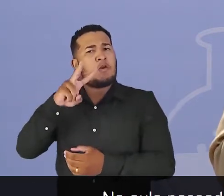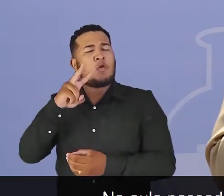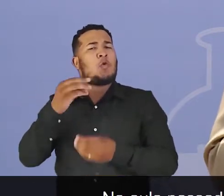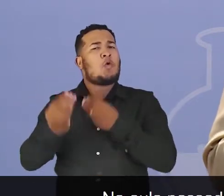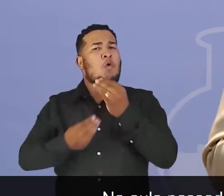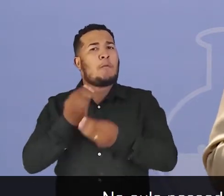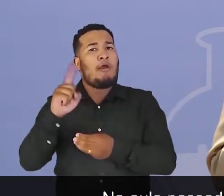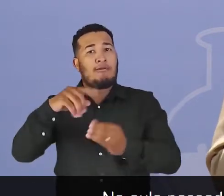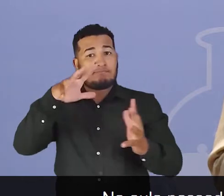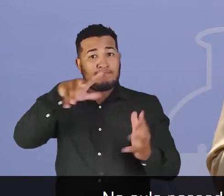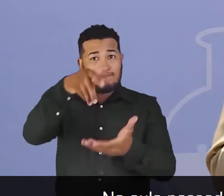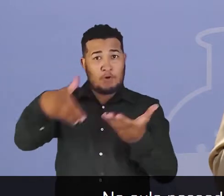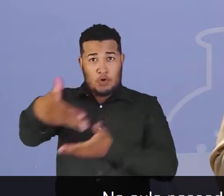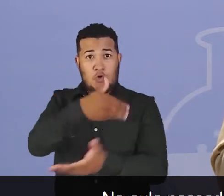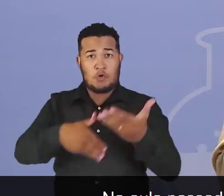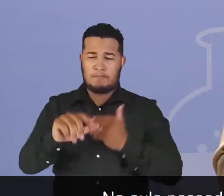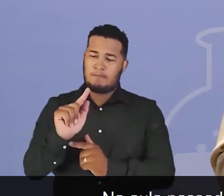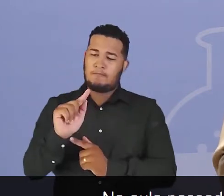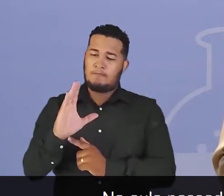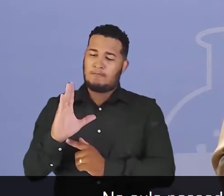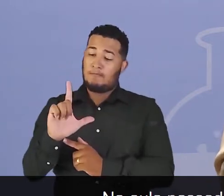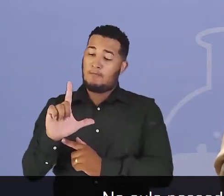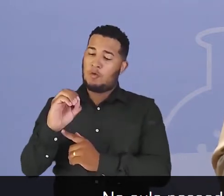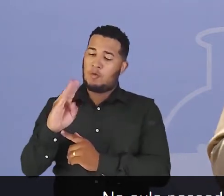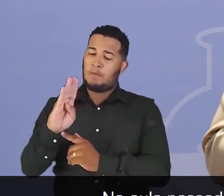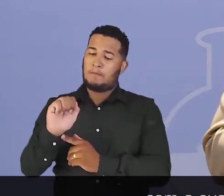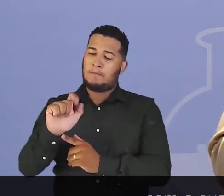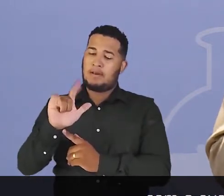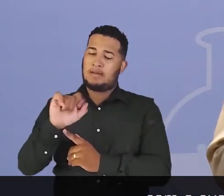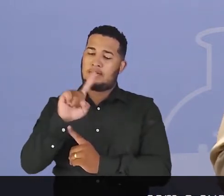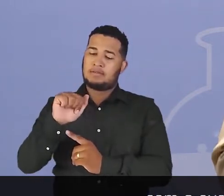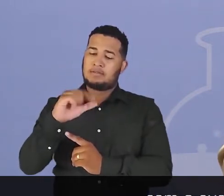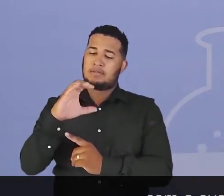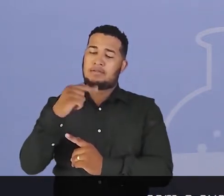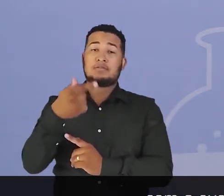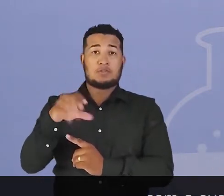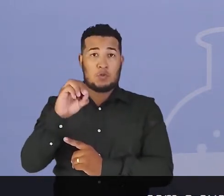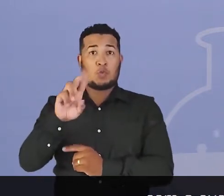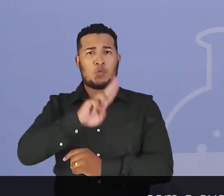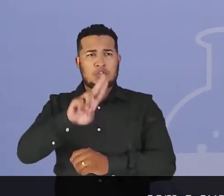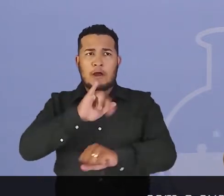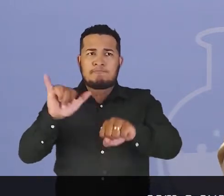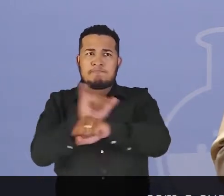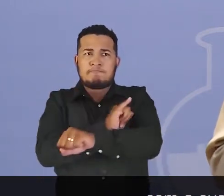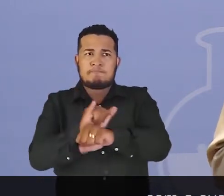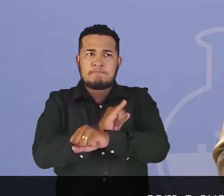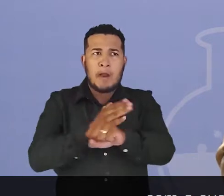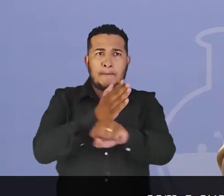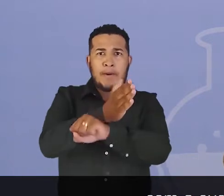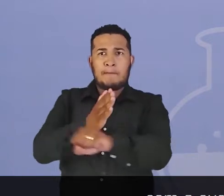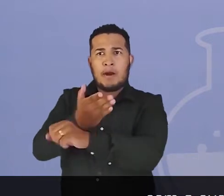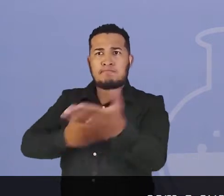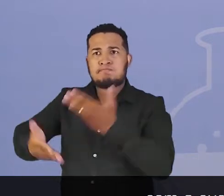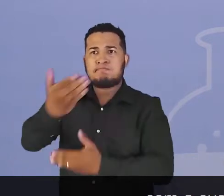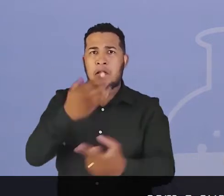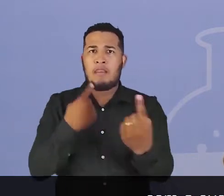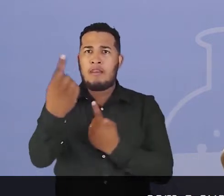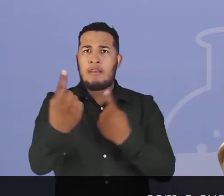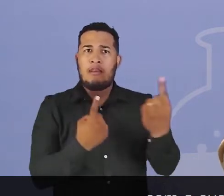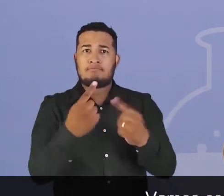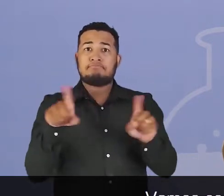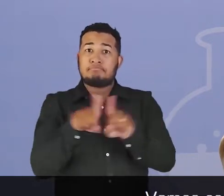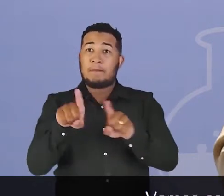sobre a formação do processo de globalização com a evolução dos meios de transporte e dos meios de